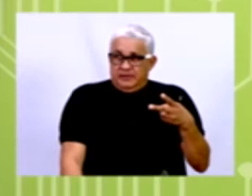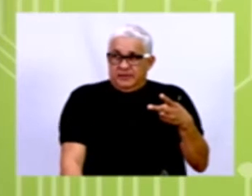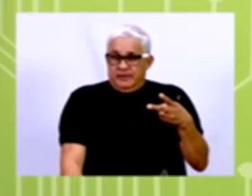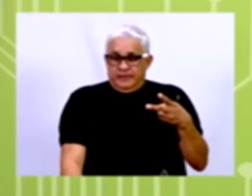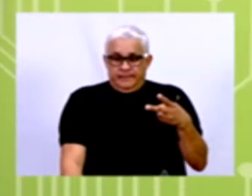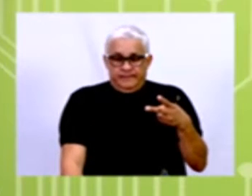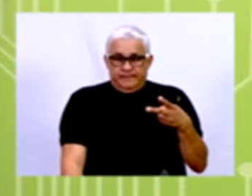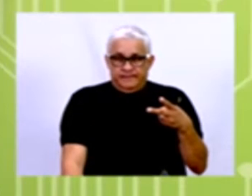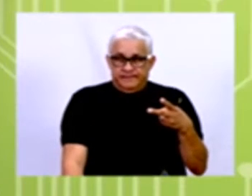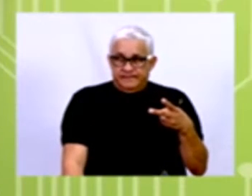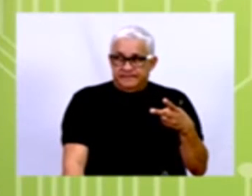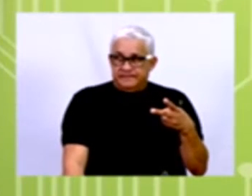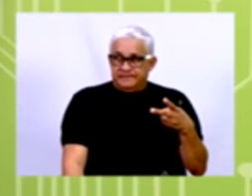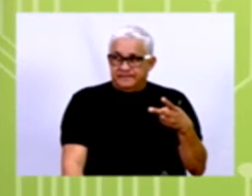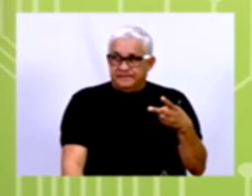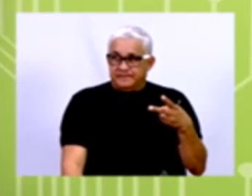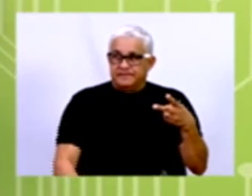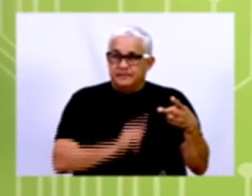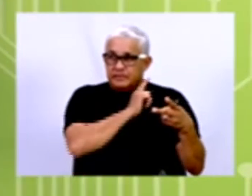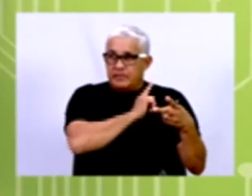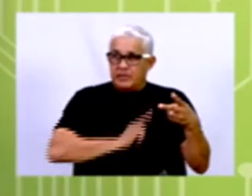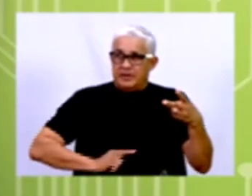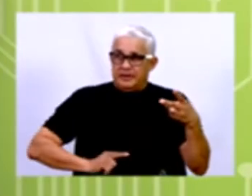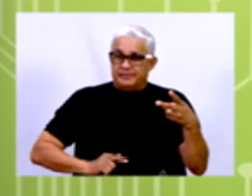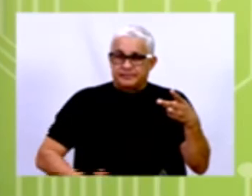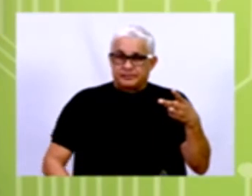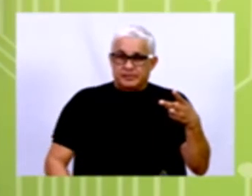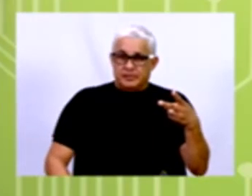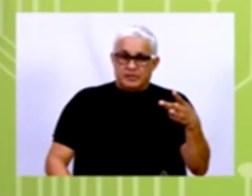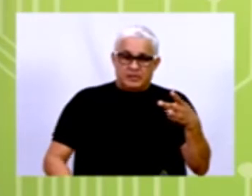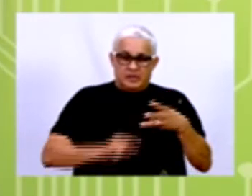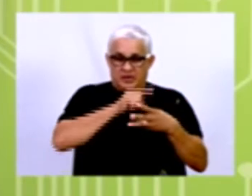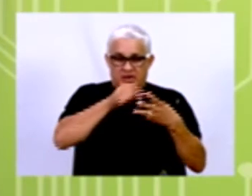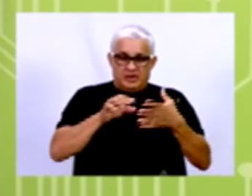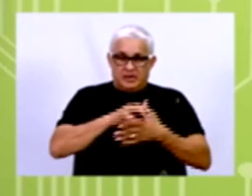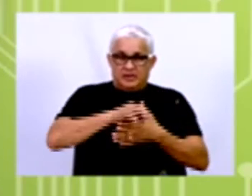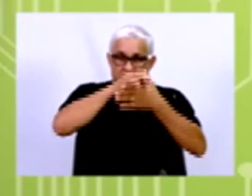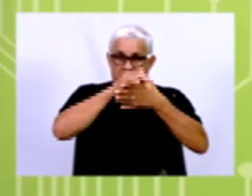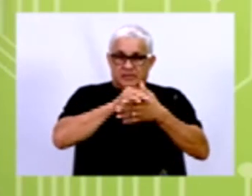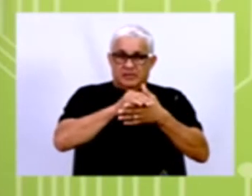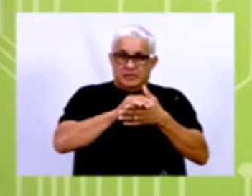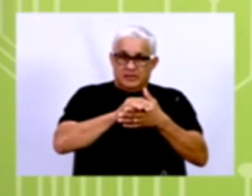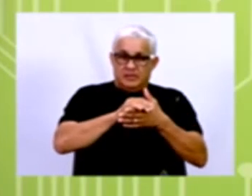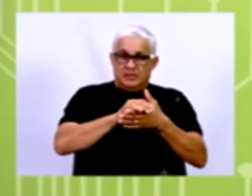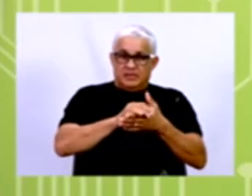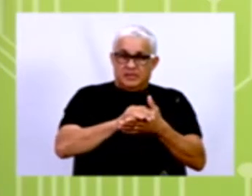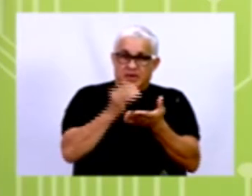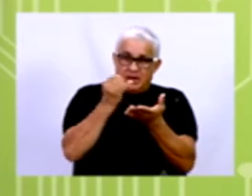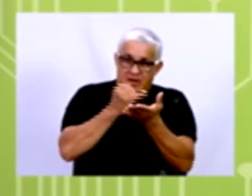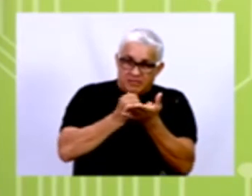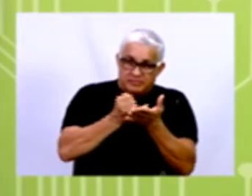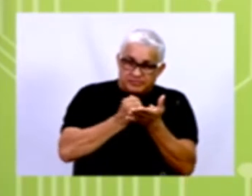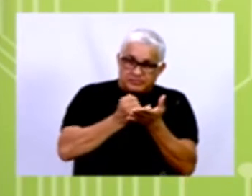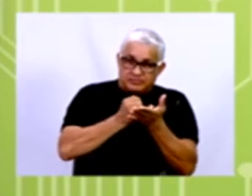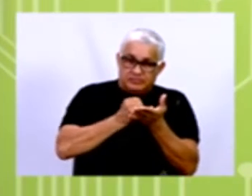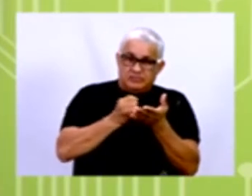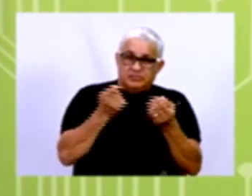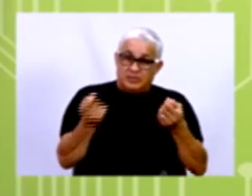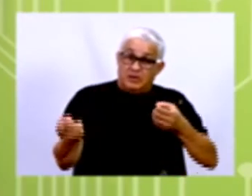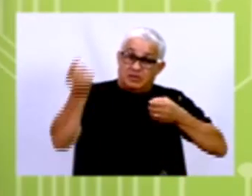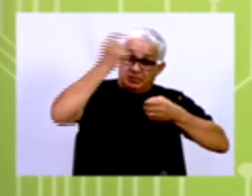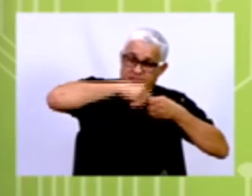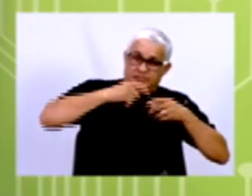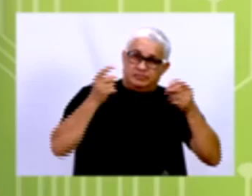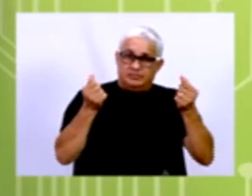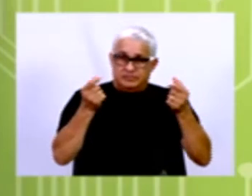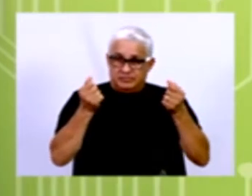aquilo que os governos, nos três níveis, arrecadam em forma de impostos, devem retornar para a economia